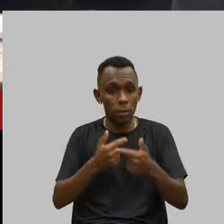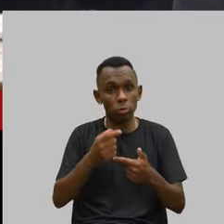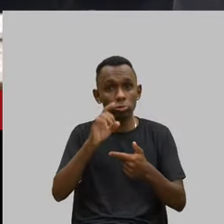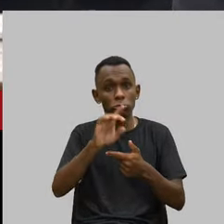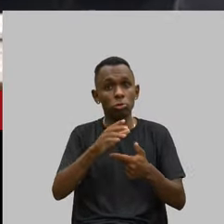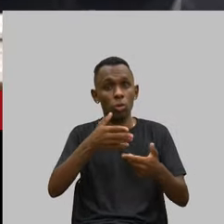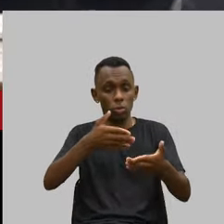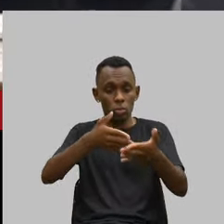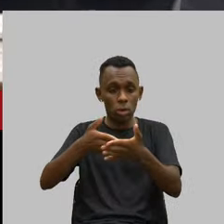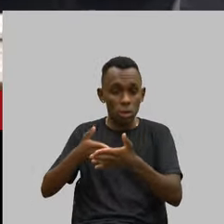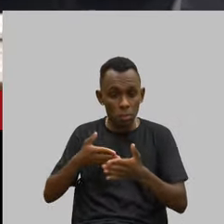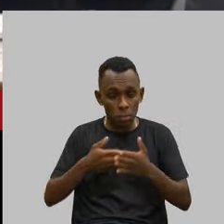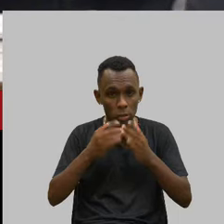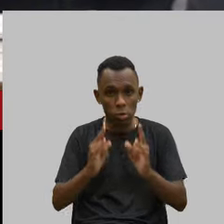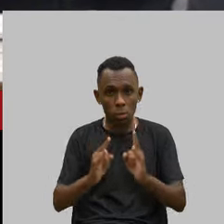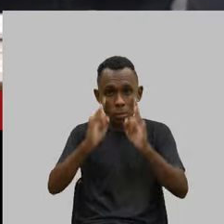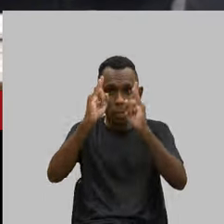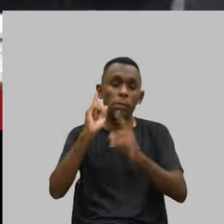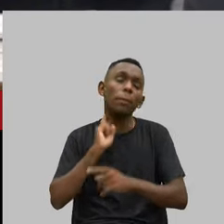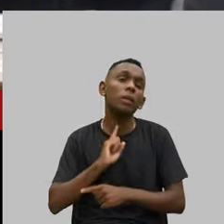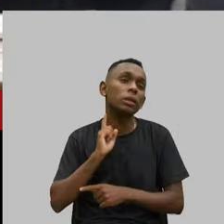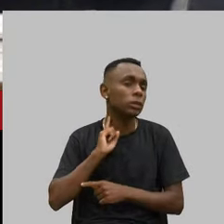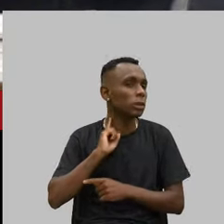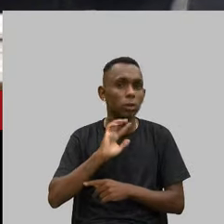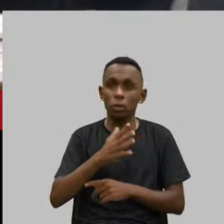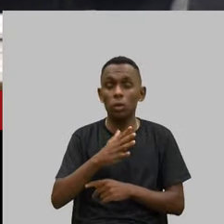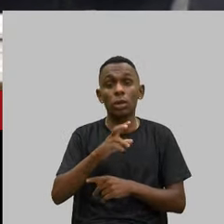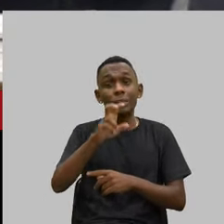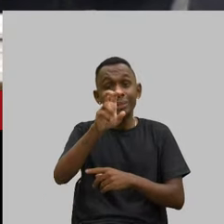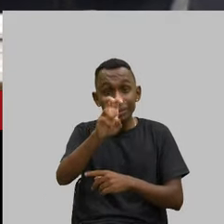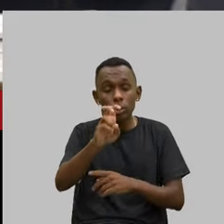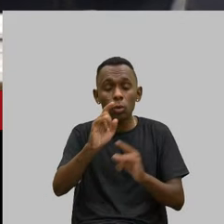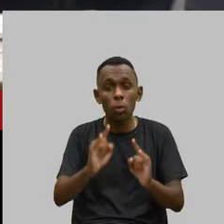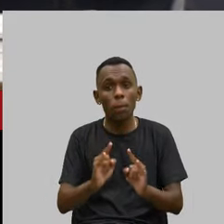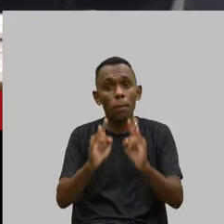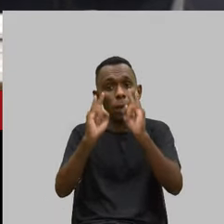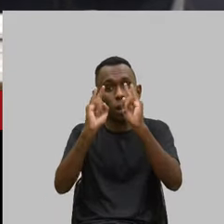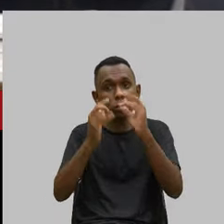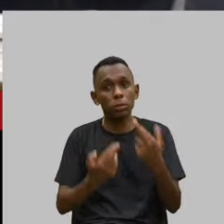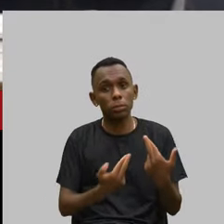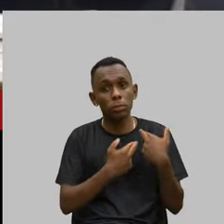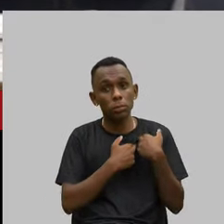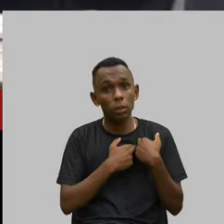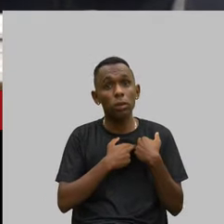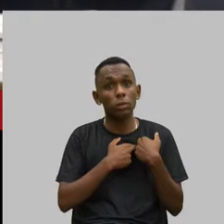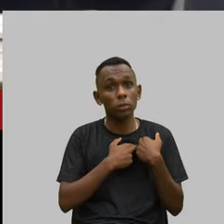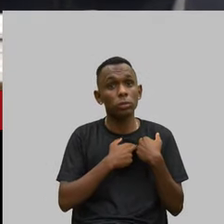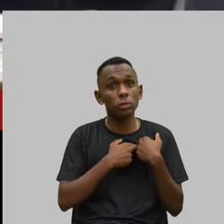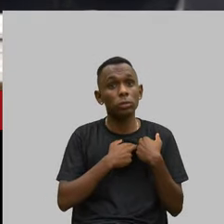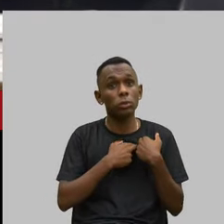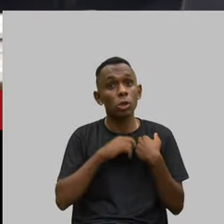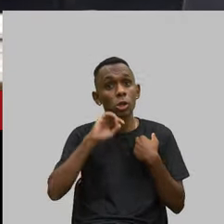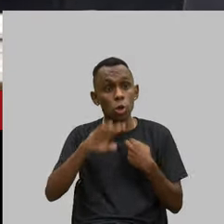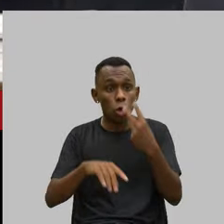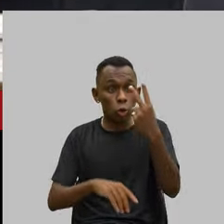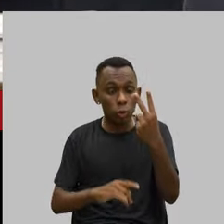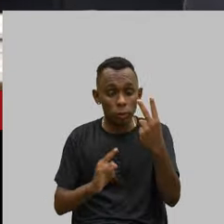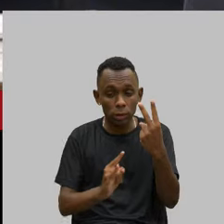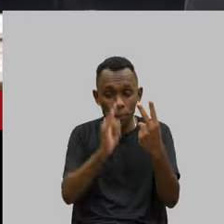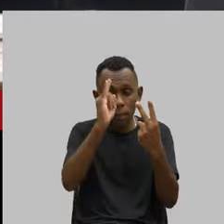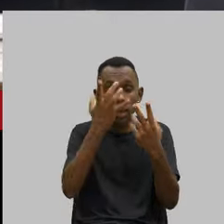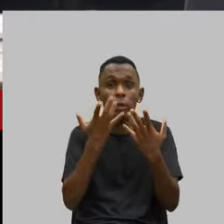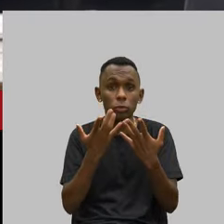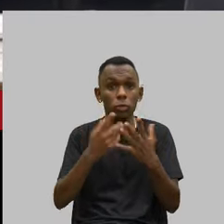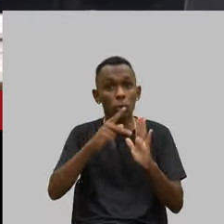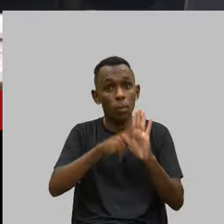prédios Minas Gerais são mais são o total cinco prédios eh e esse problema apareceu só em dois prédios e esse problema só